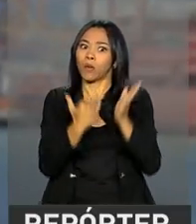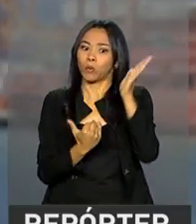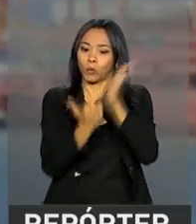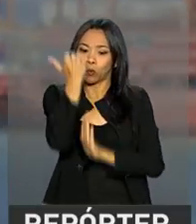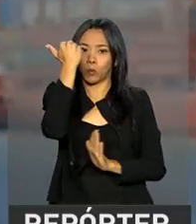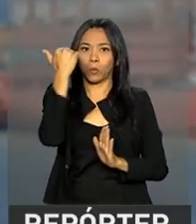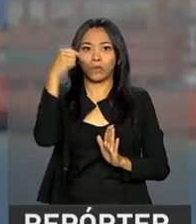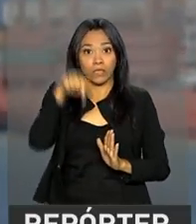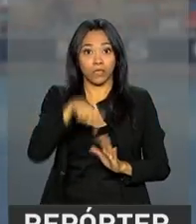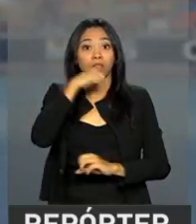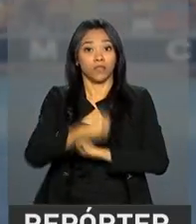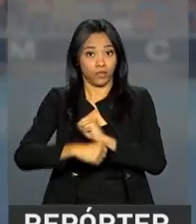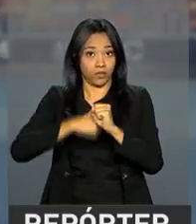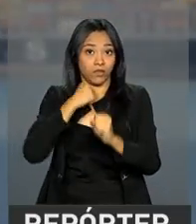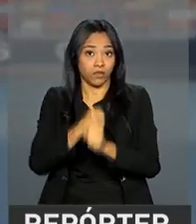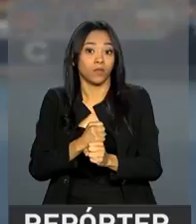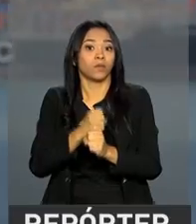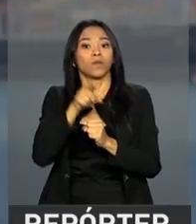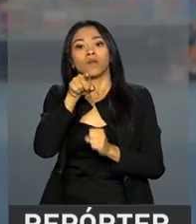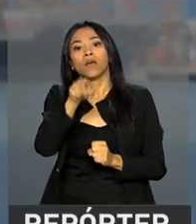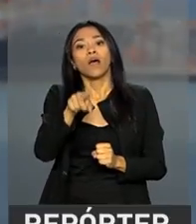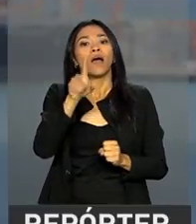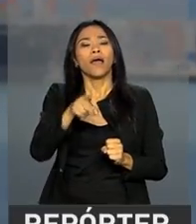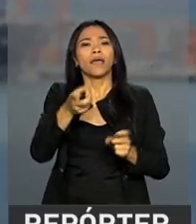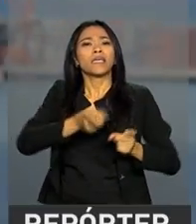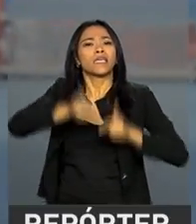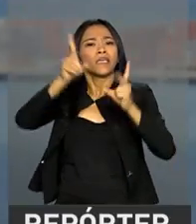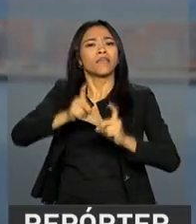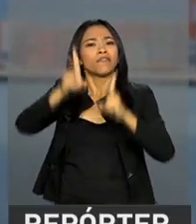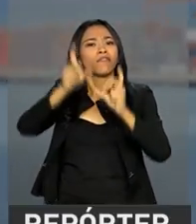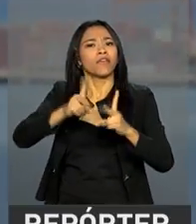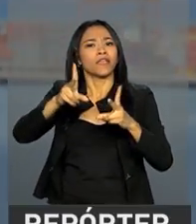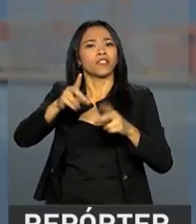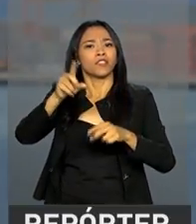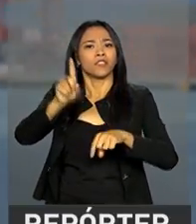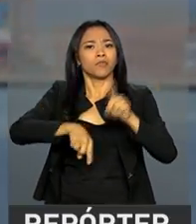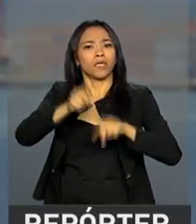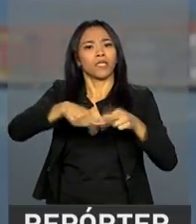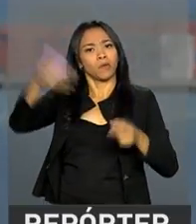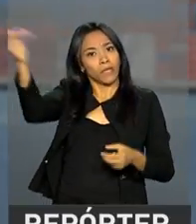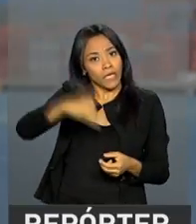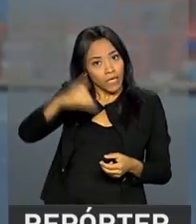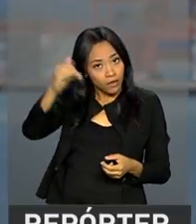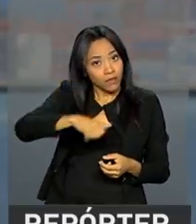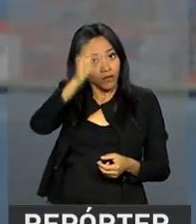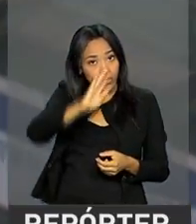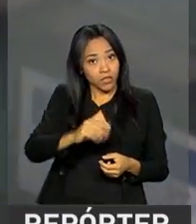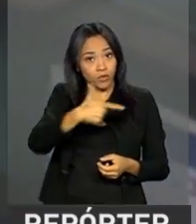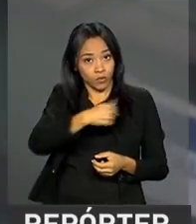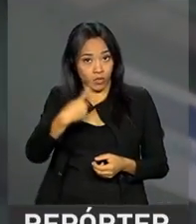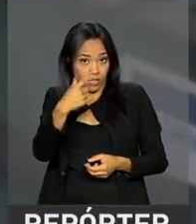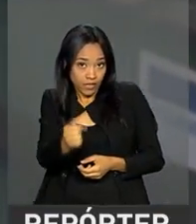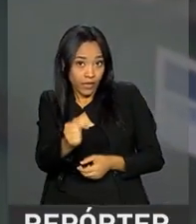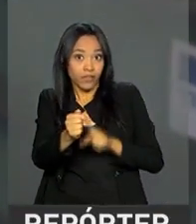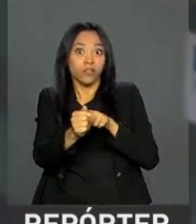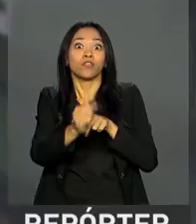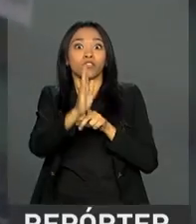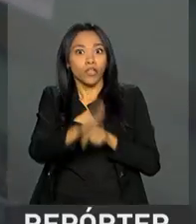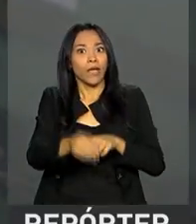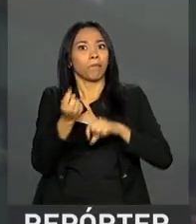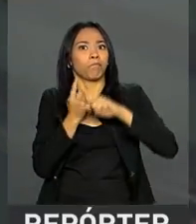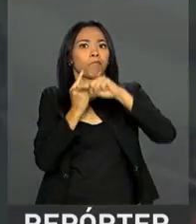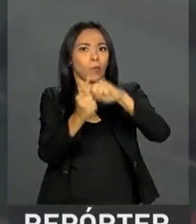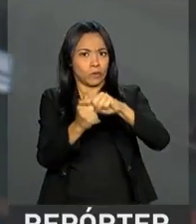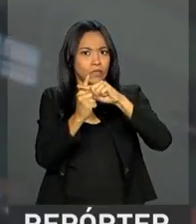desse ano a diferença entre as importações e as exportações de 2017 já é a mais positiva